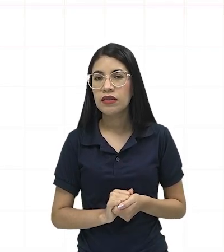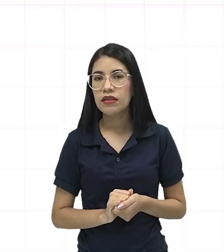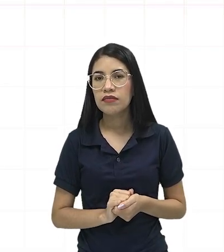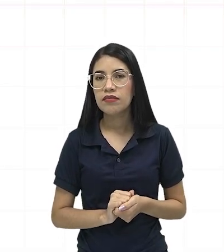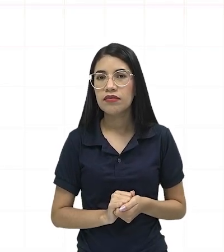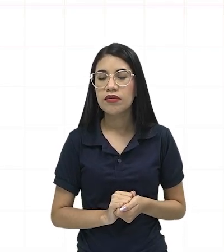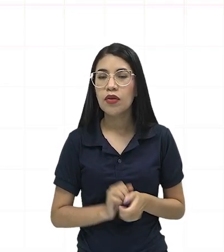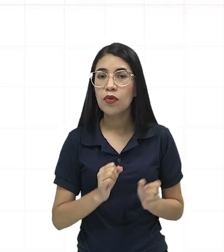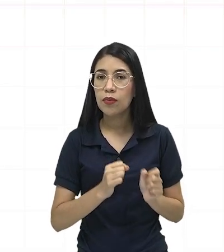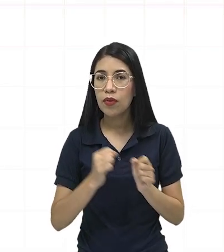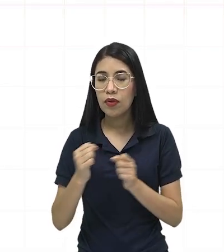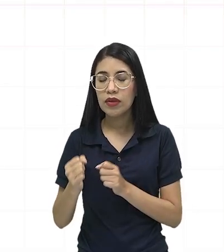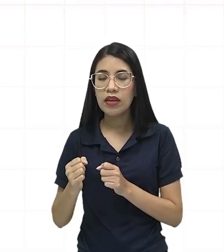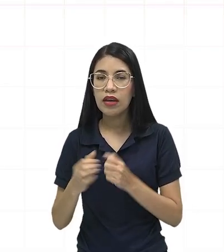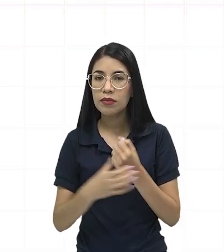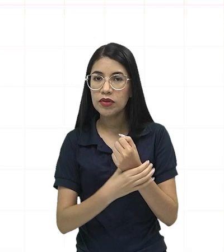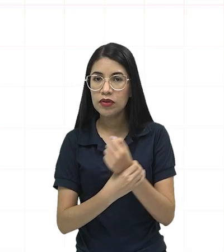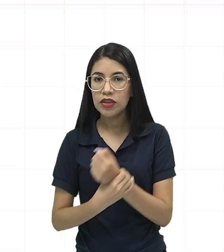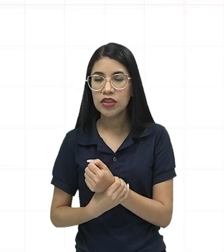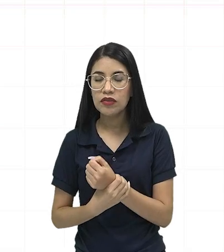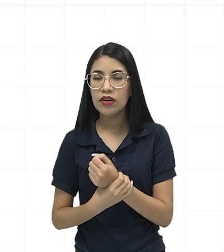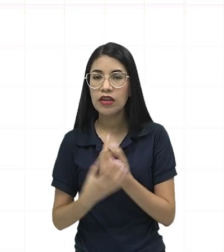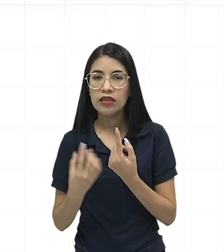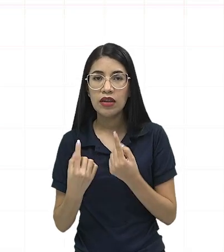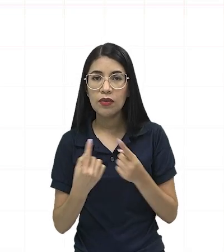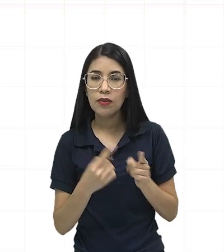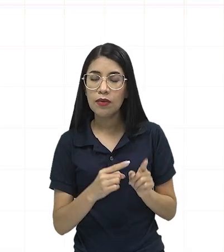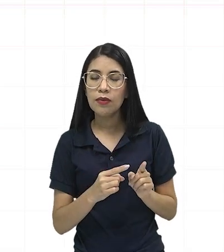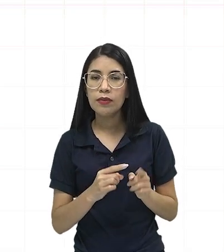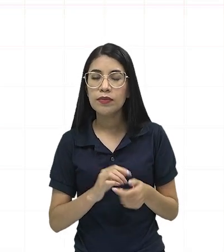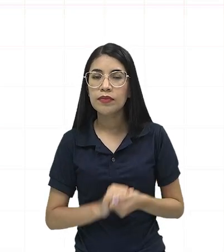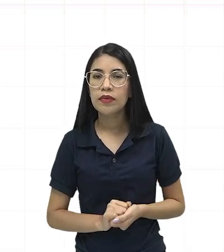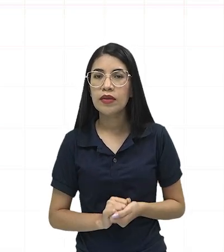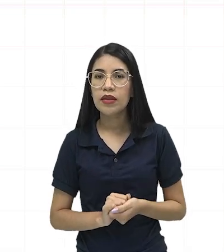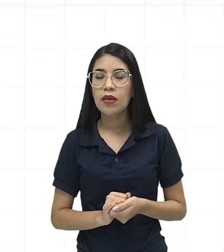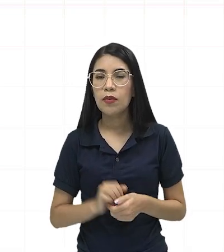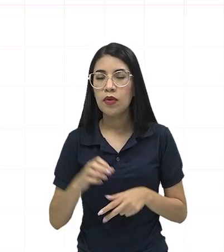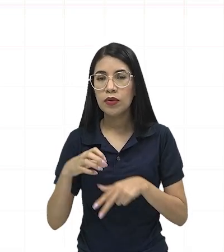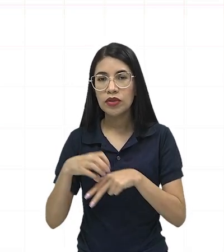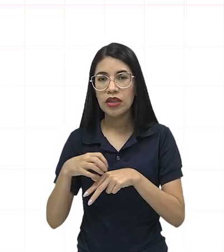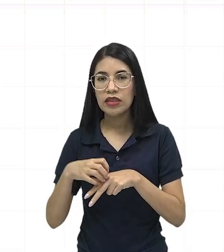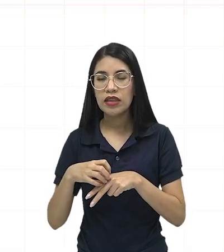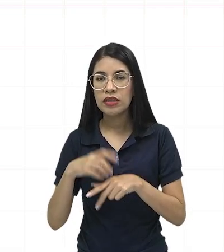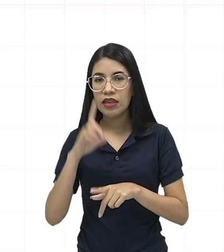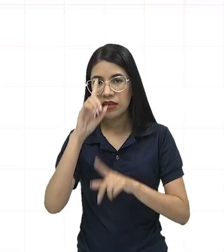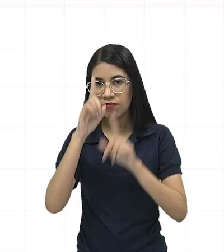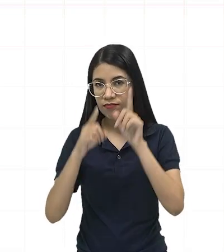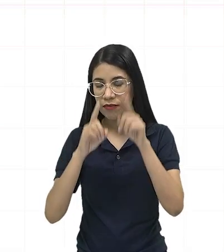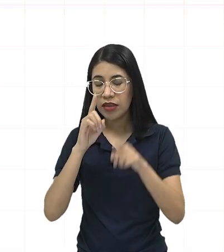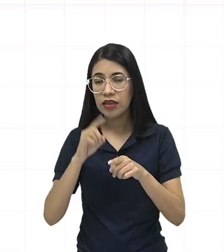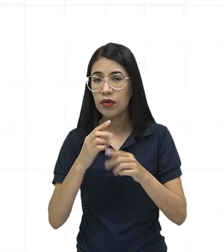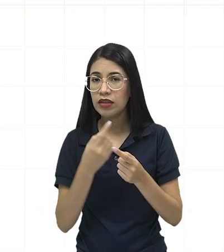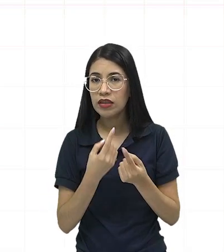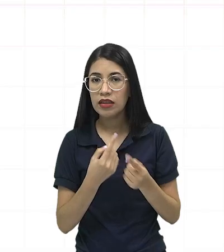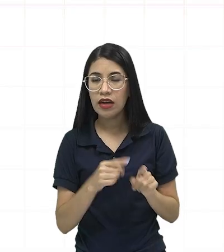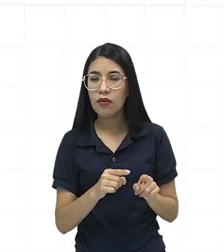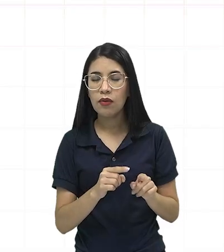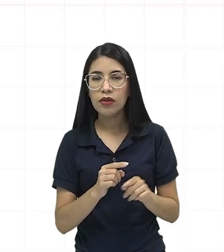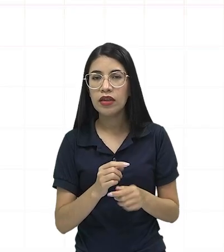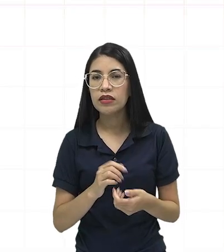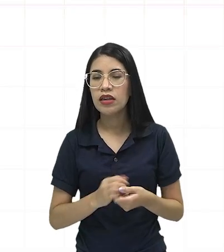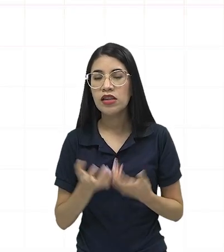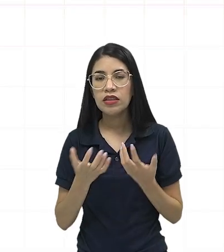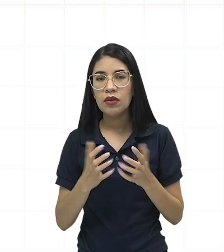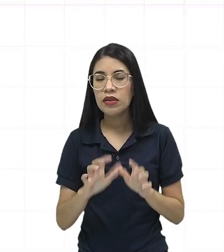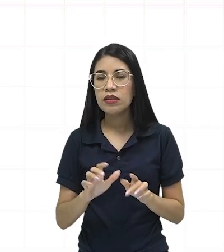iam contra aquele poder excessivo de decisões que os reis tinham, tá bom? Eles diziam que não, as